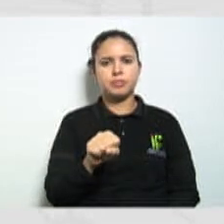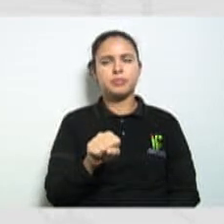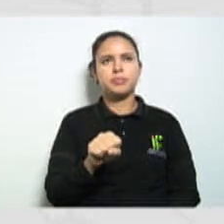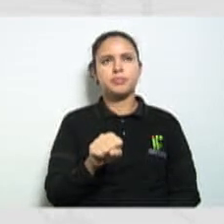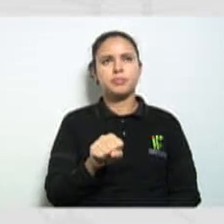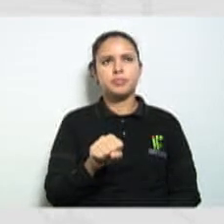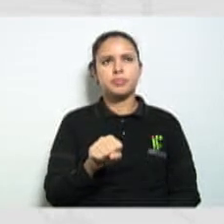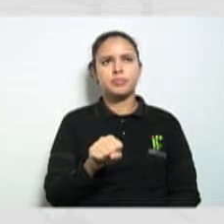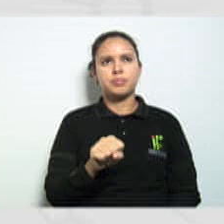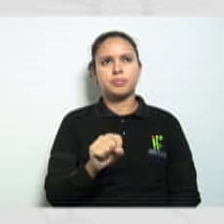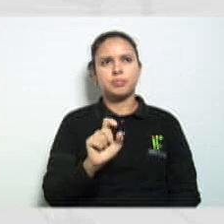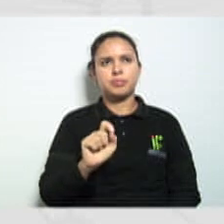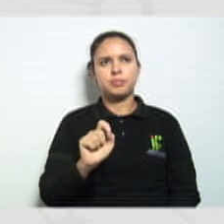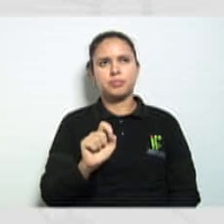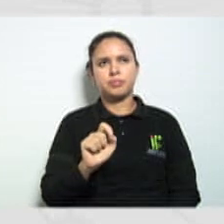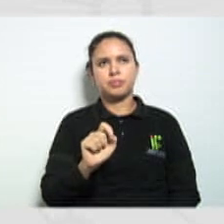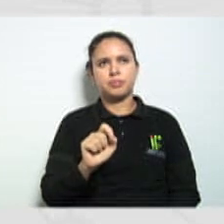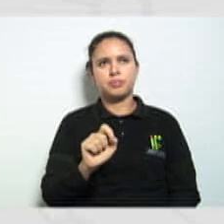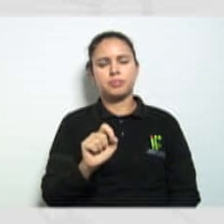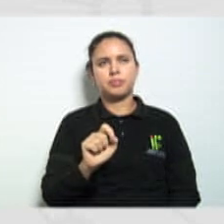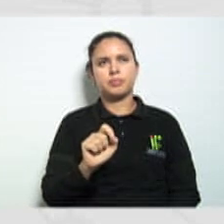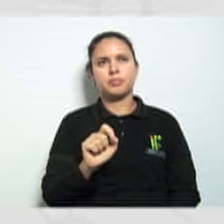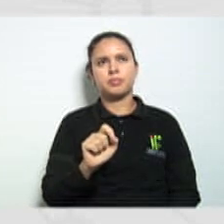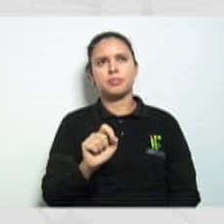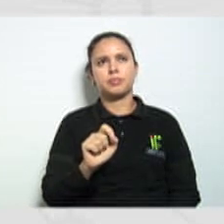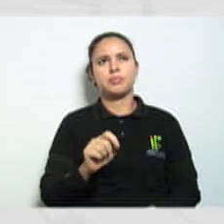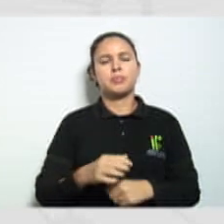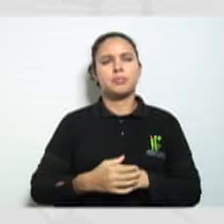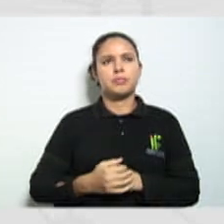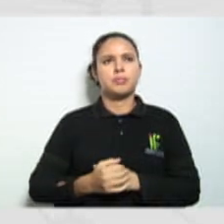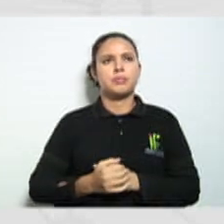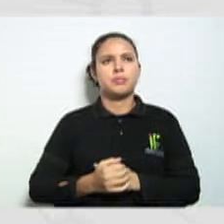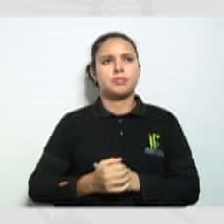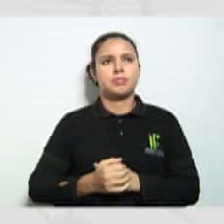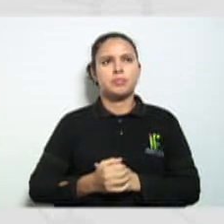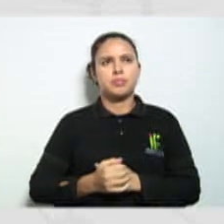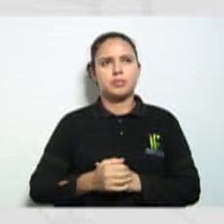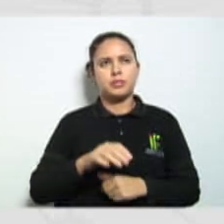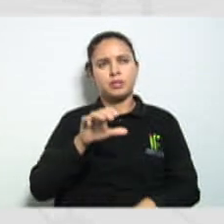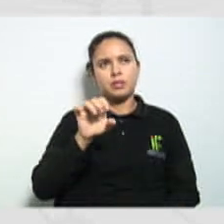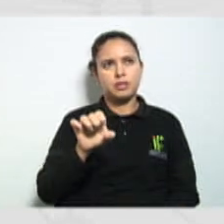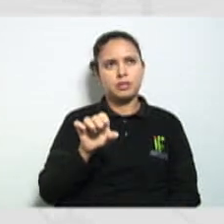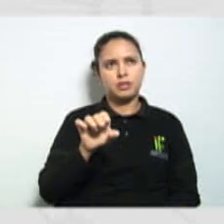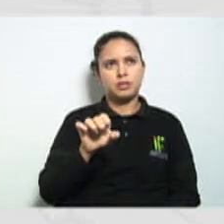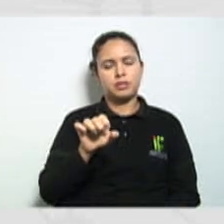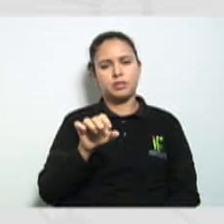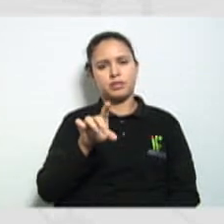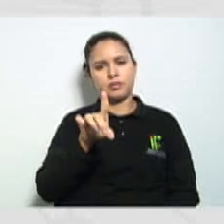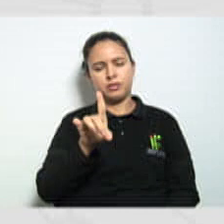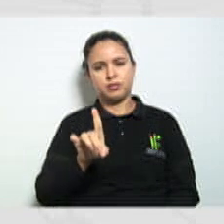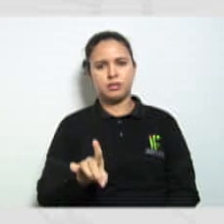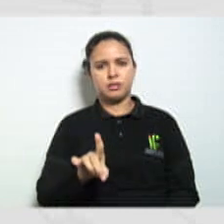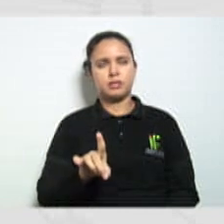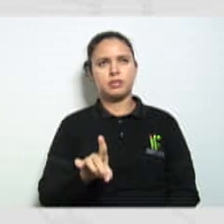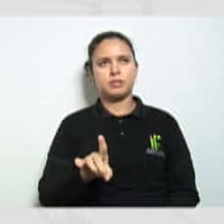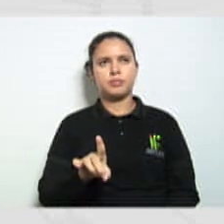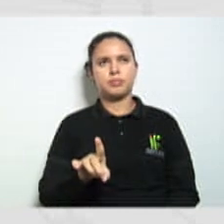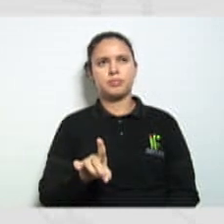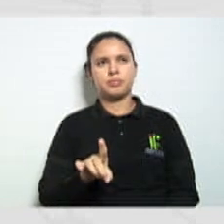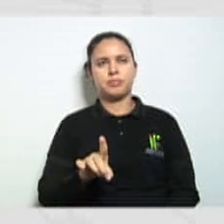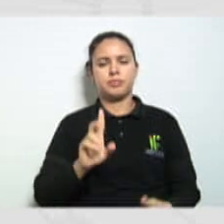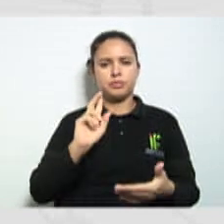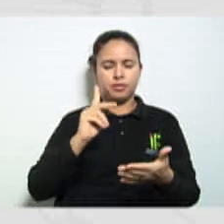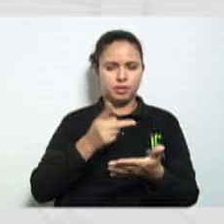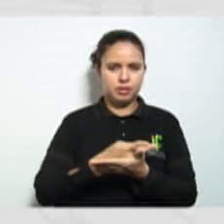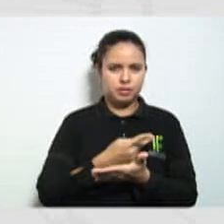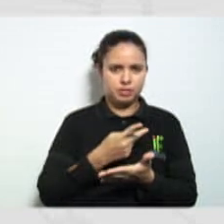existente em bancos é um bem. Então, nesse caso aqui, a alternativa E e a alternativa D